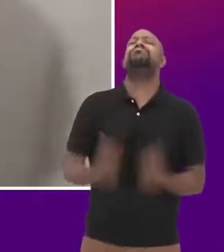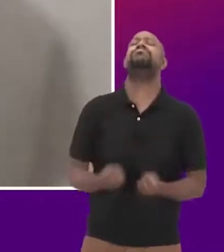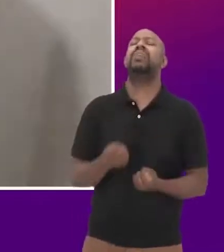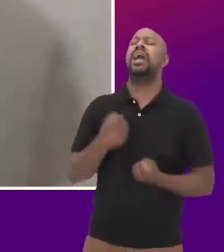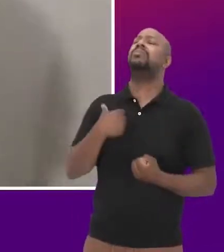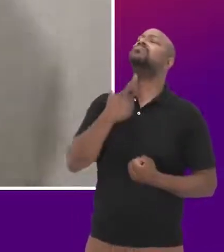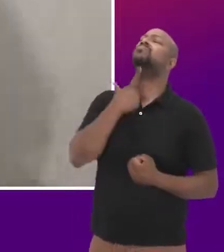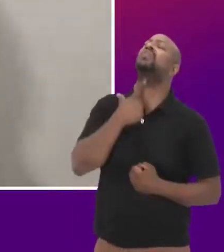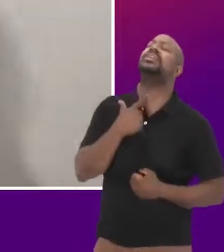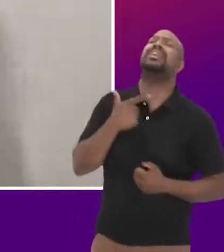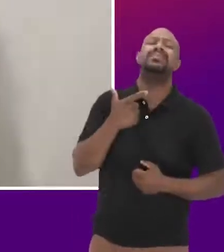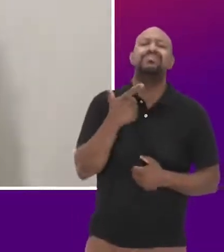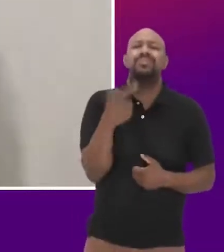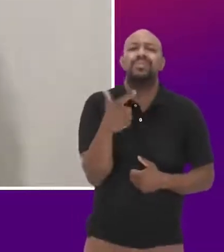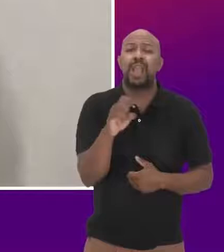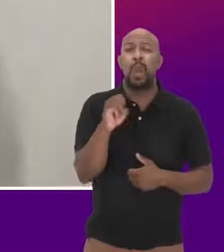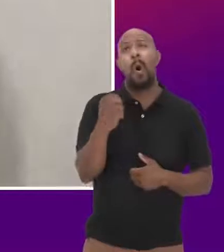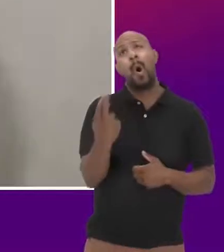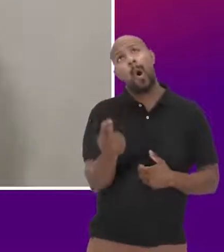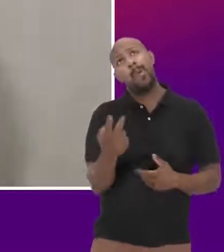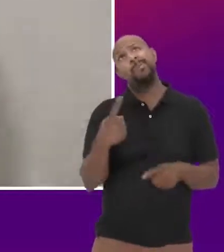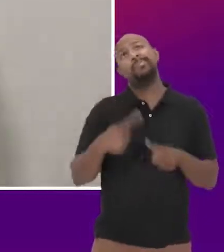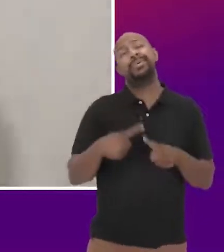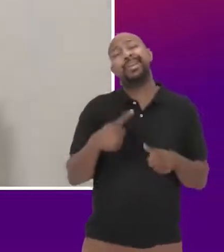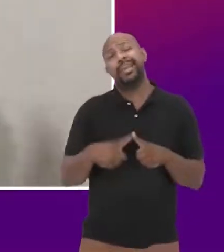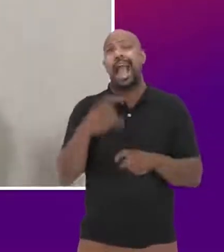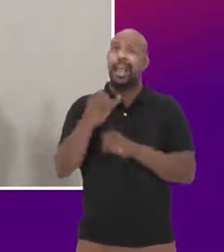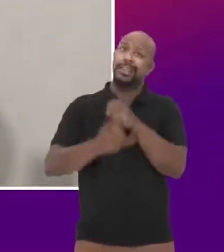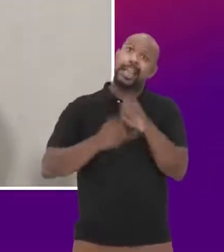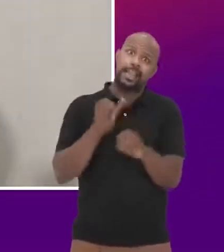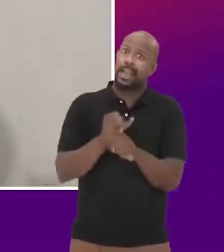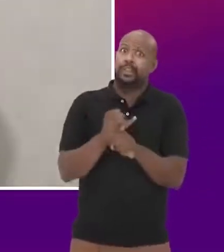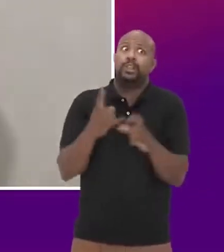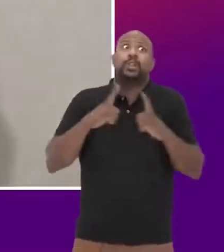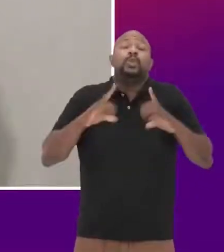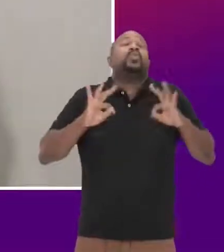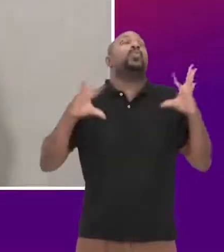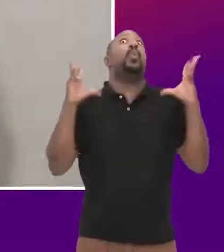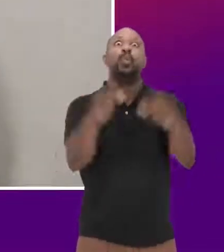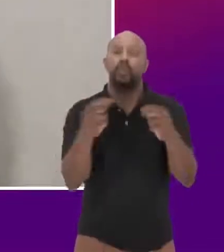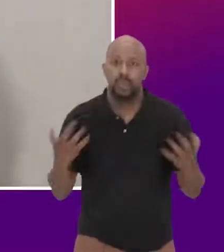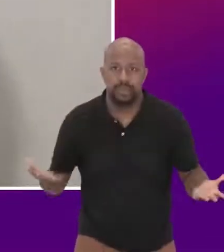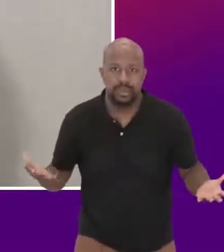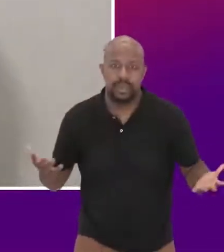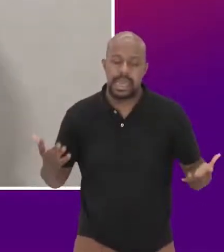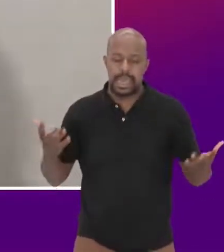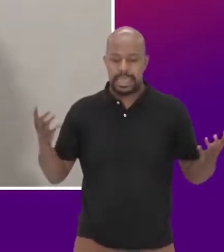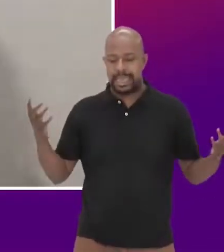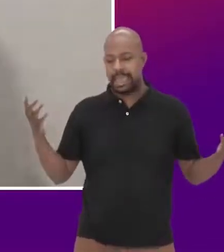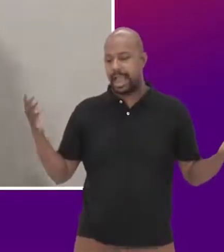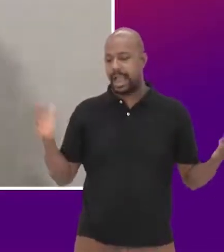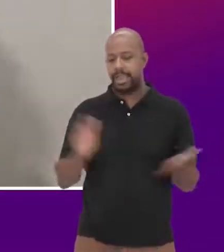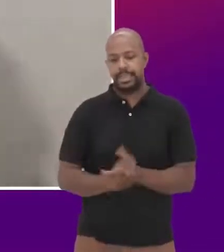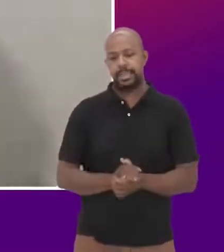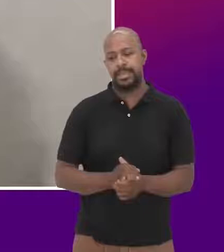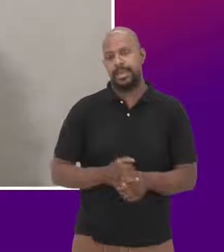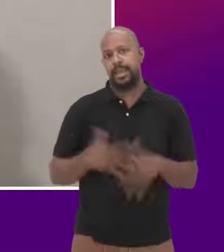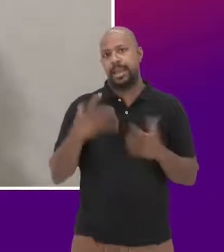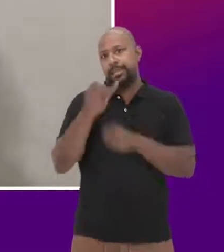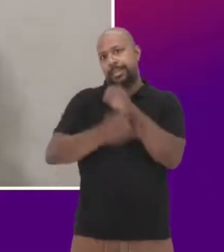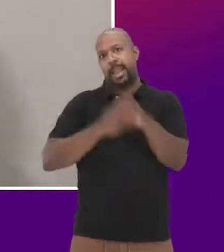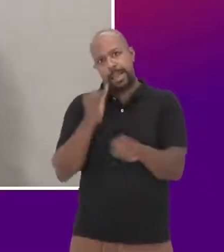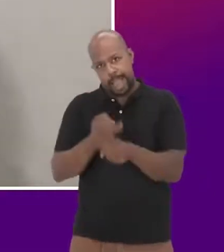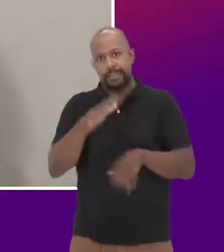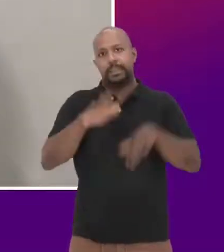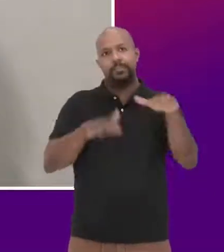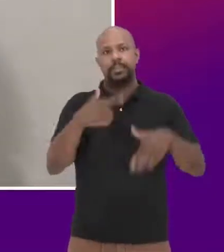pouca vontade, ou porque a internet tem tudo, né? E aí a internet, às